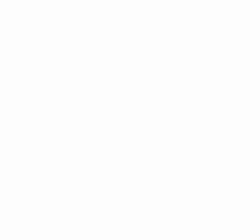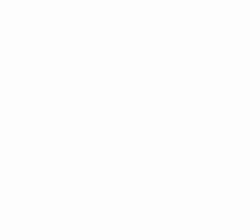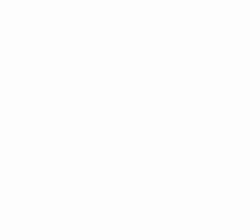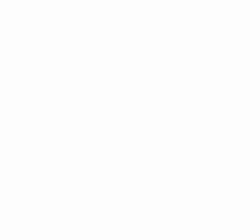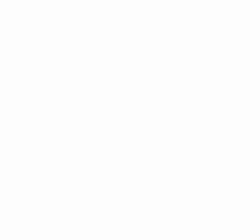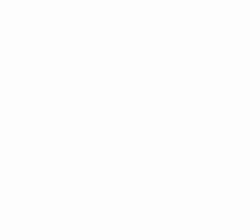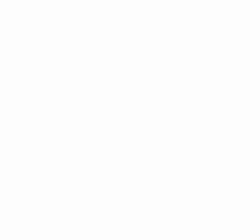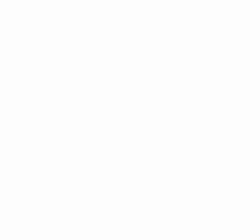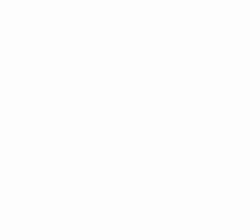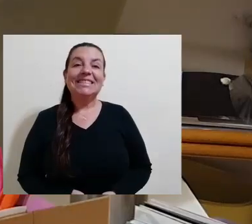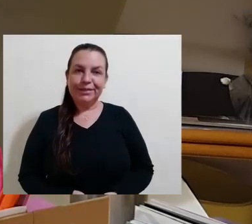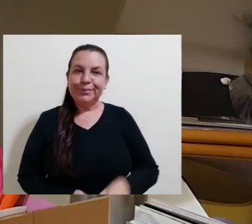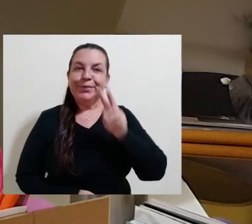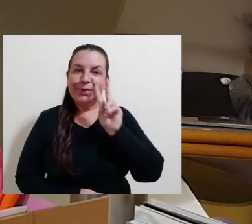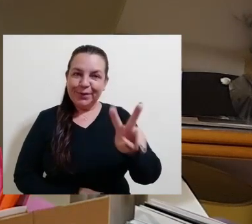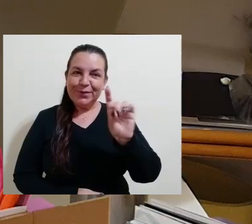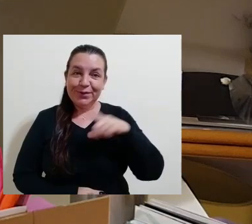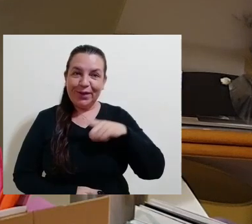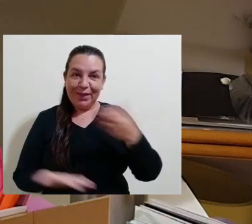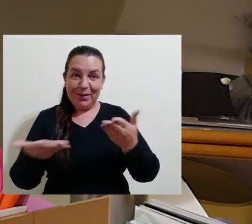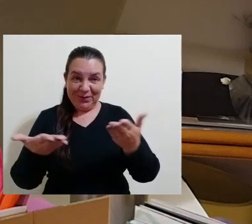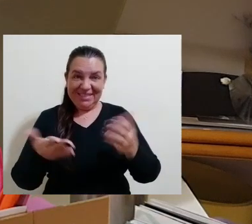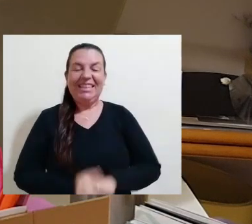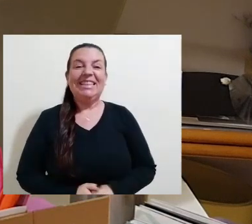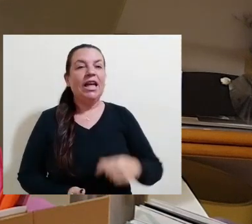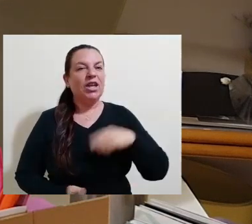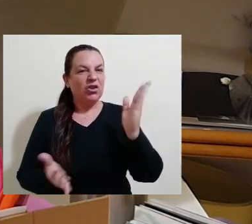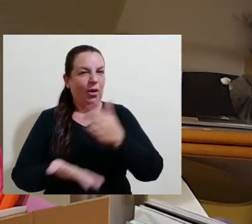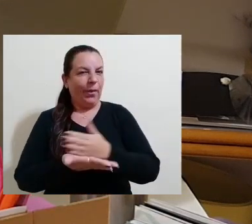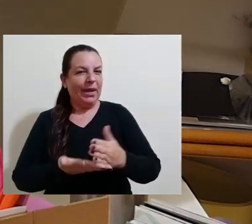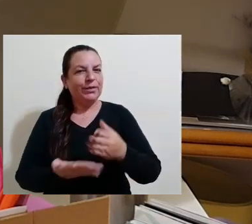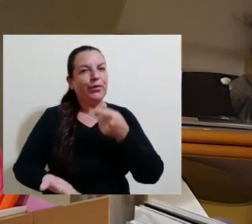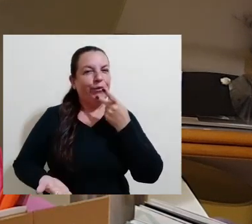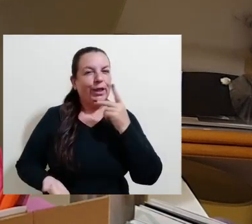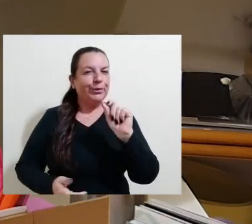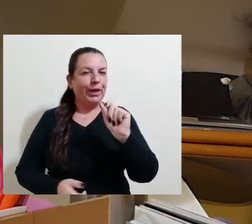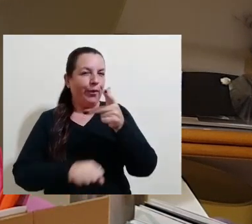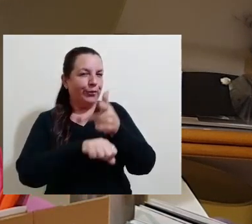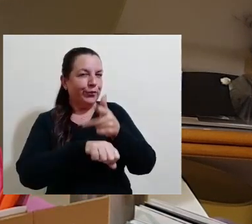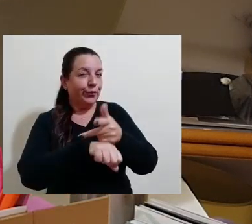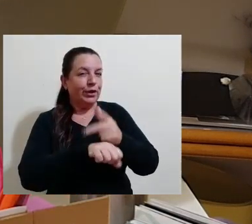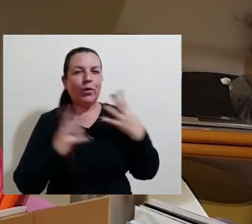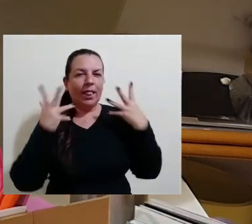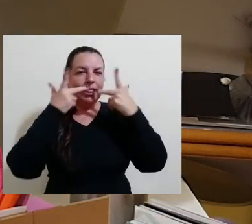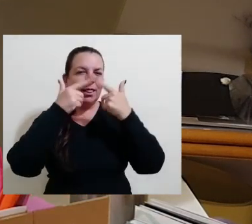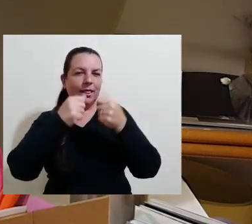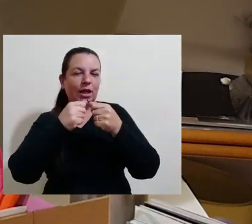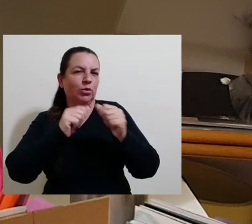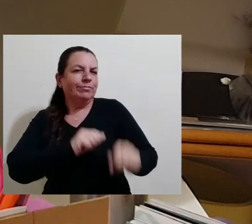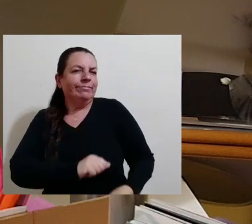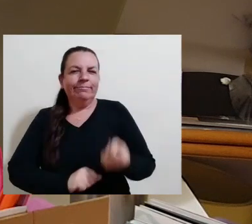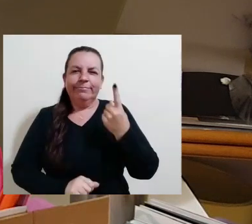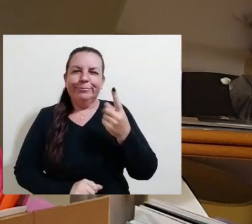aí já viu só que a gente vai ter na edição de hoje e eu já começo com um vídeo lindo um